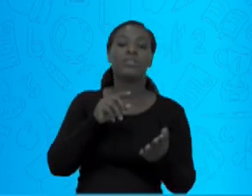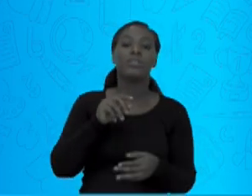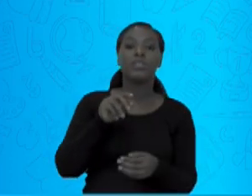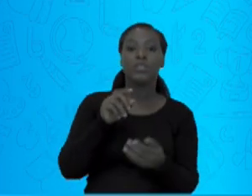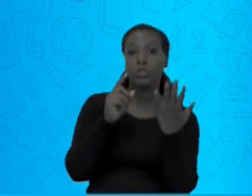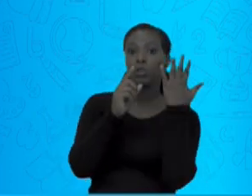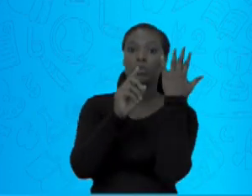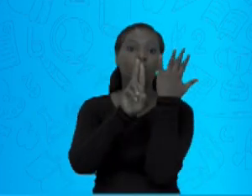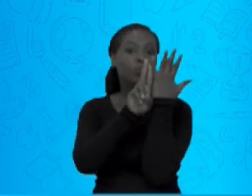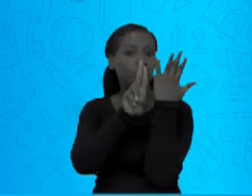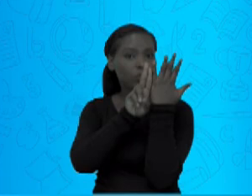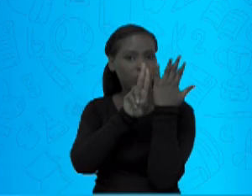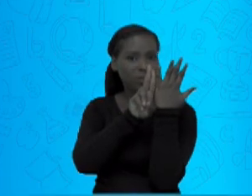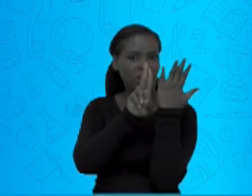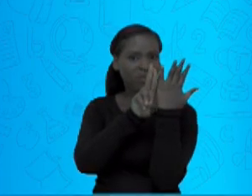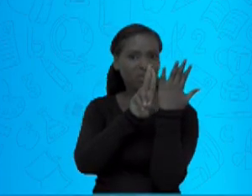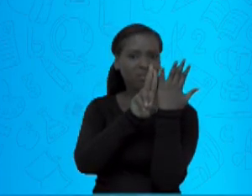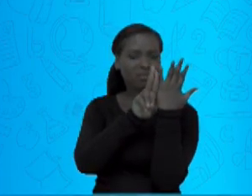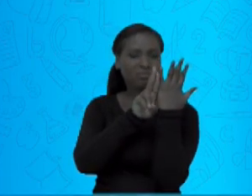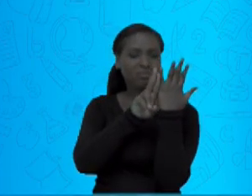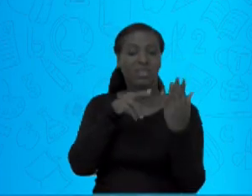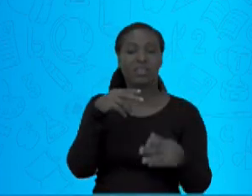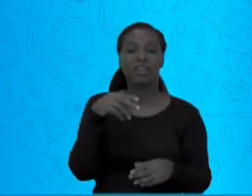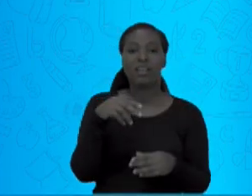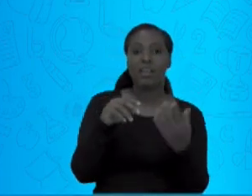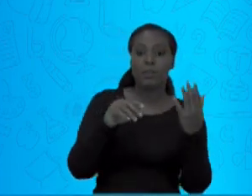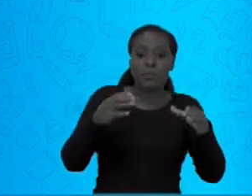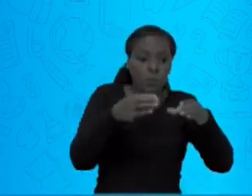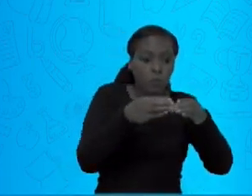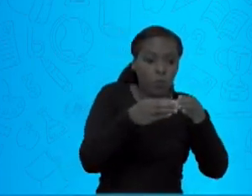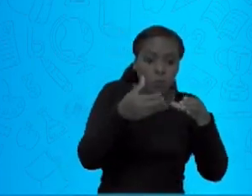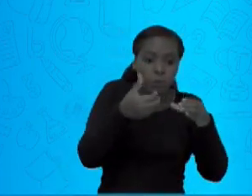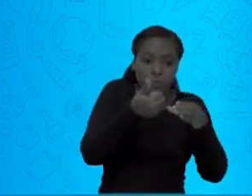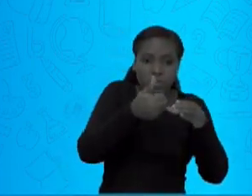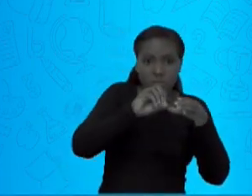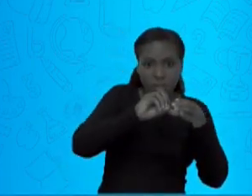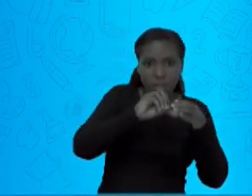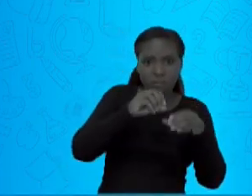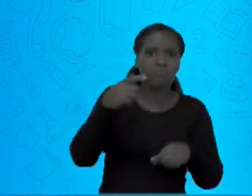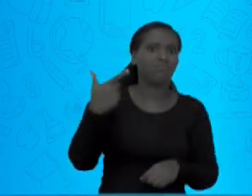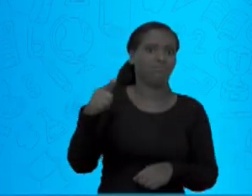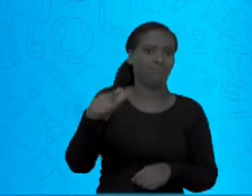há agrupamento de 10 naquela posição. Ou seja, eu tenho um exemplo aqui, ó,